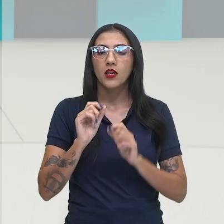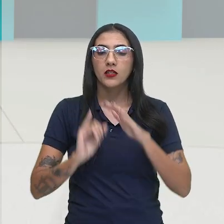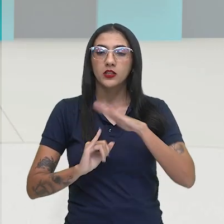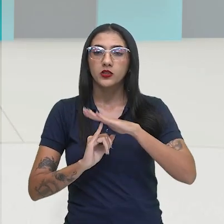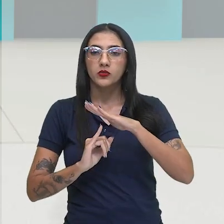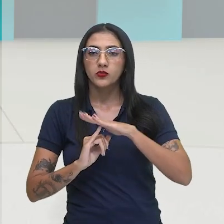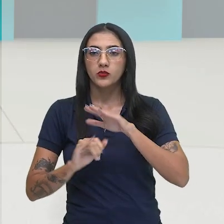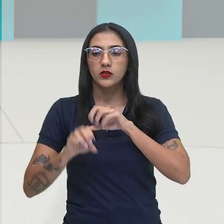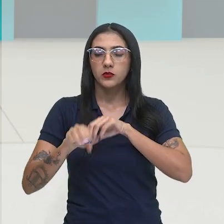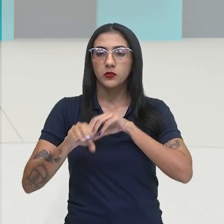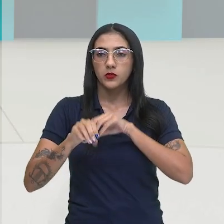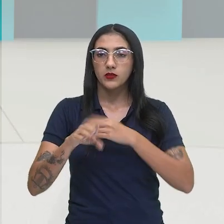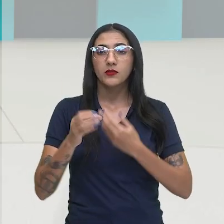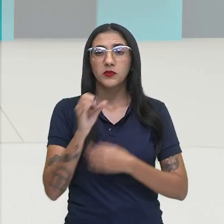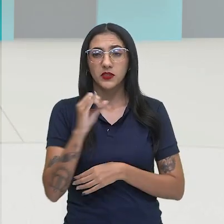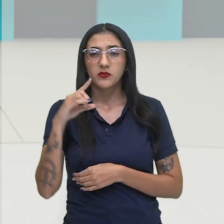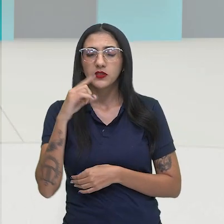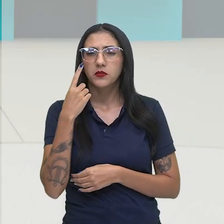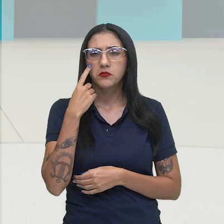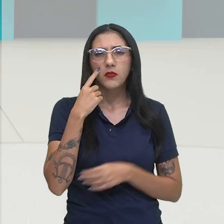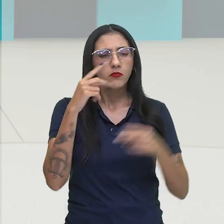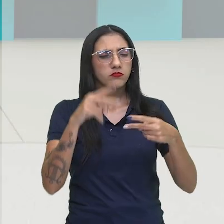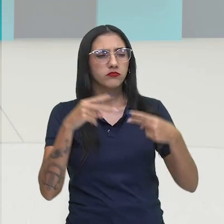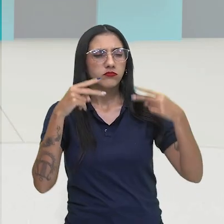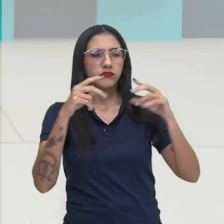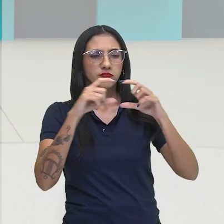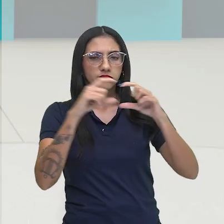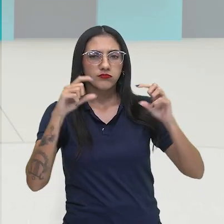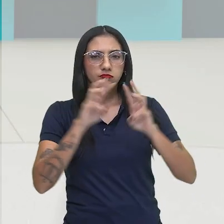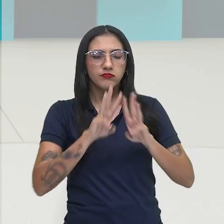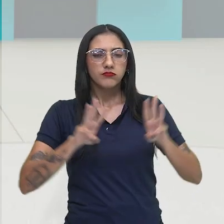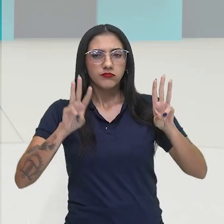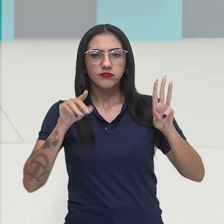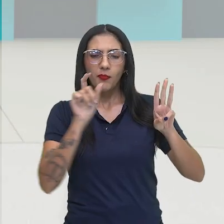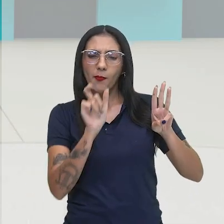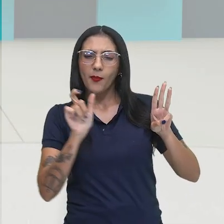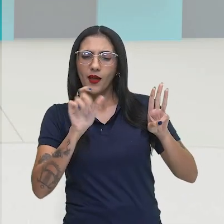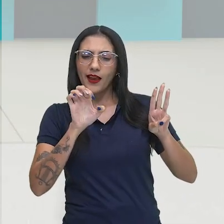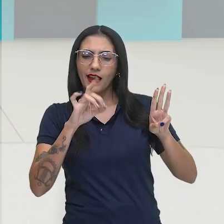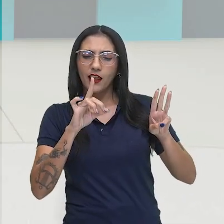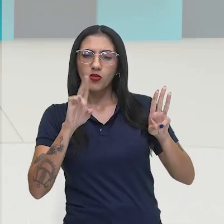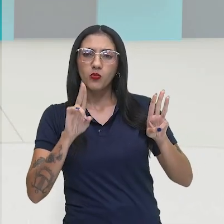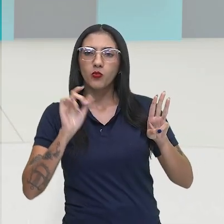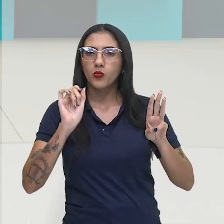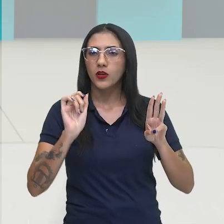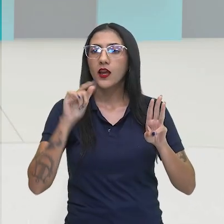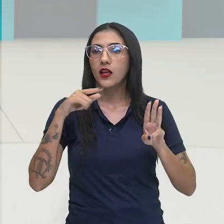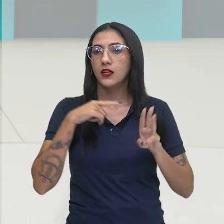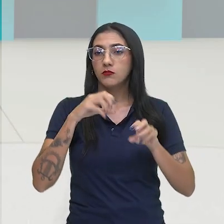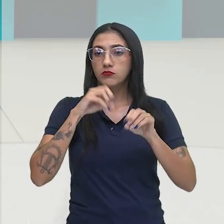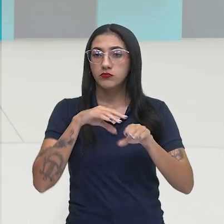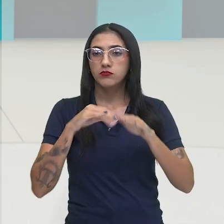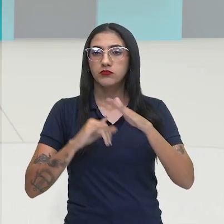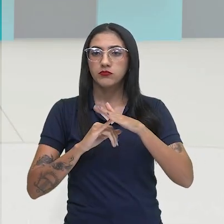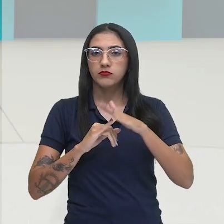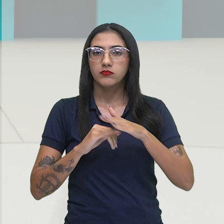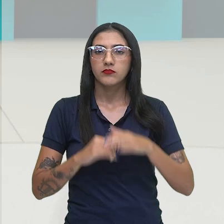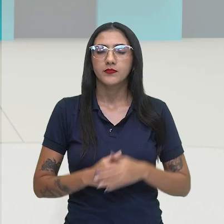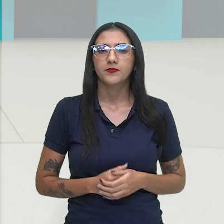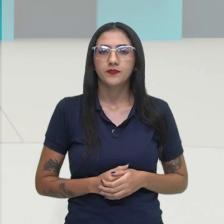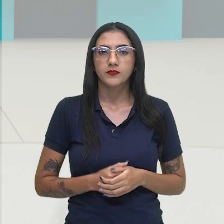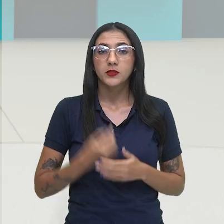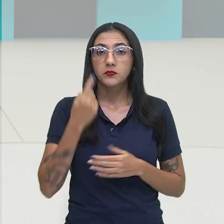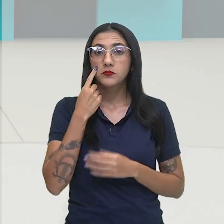Então, se lá na sua pesquisa, no final da página tem edu, indica que é uma instituição educacional.